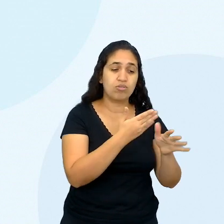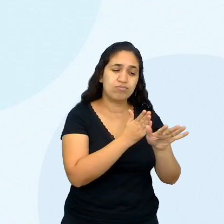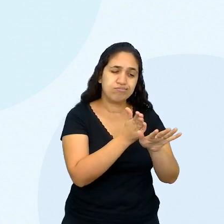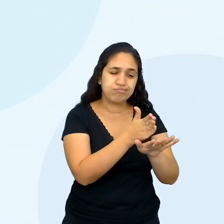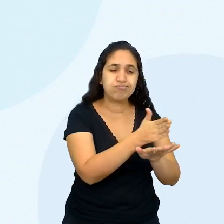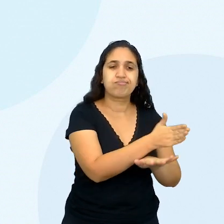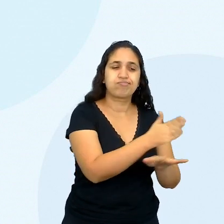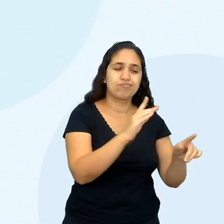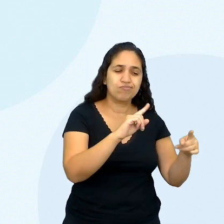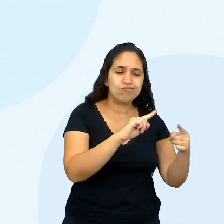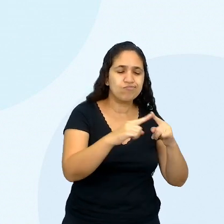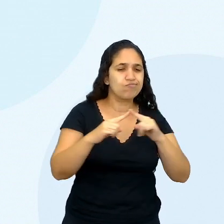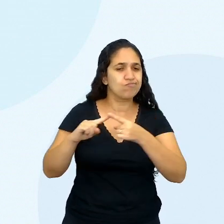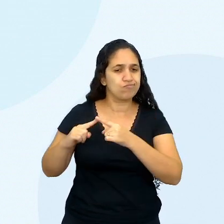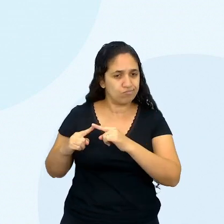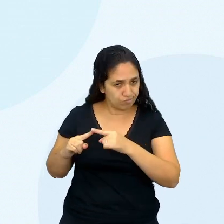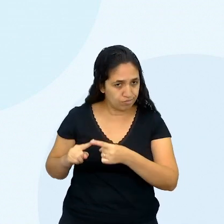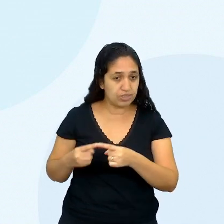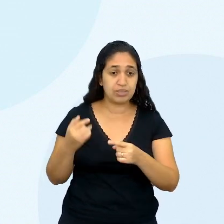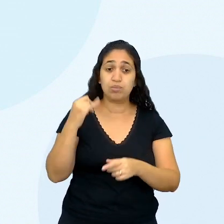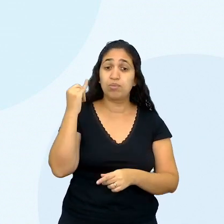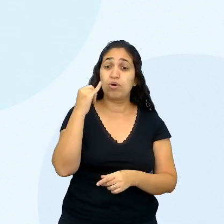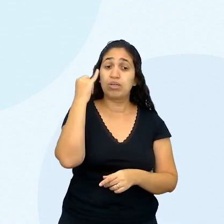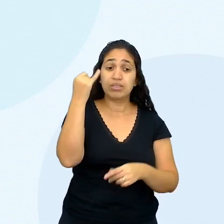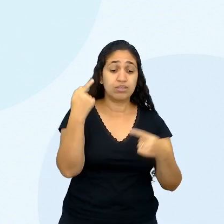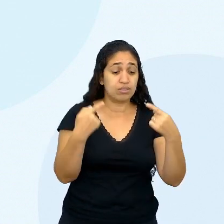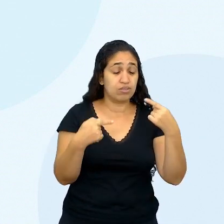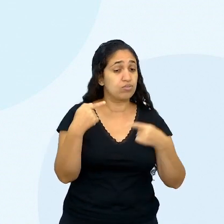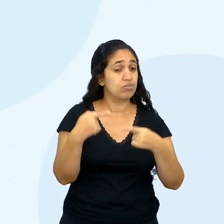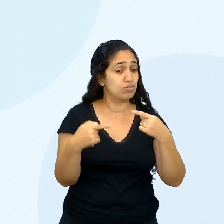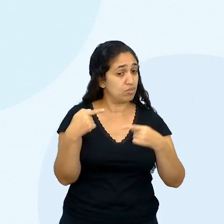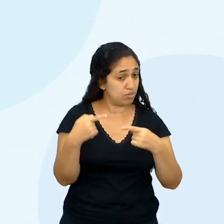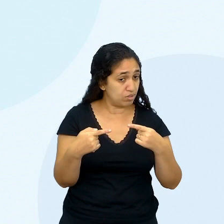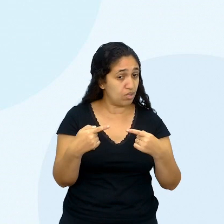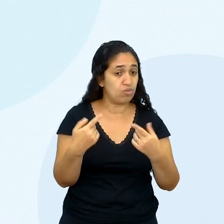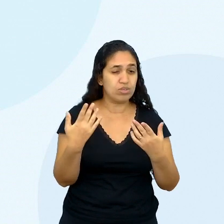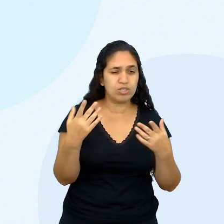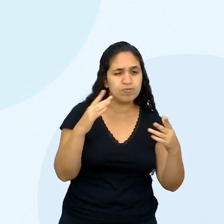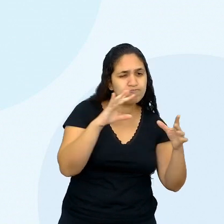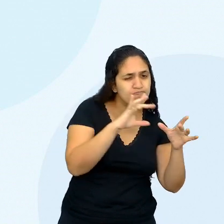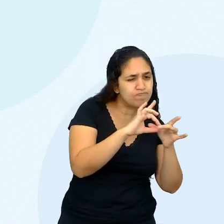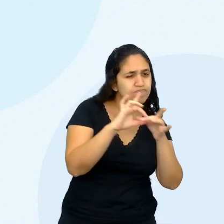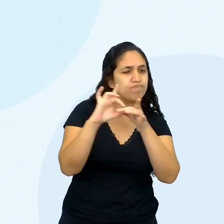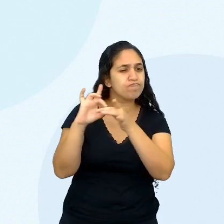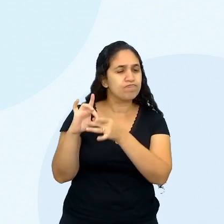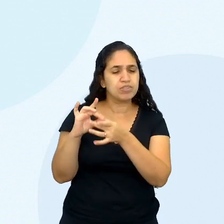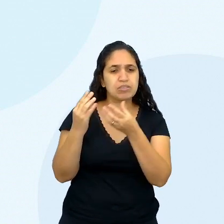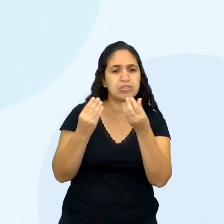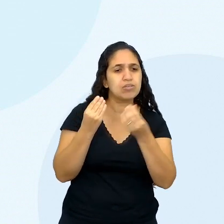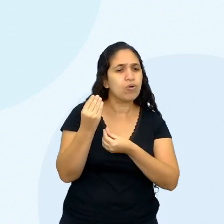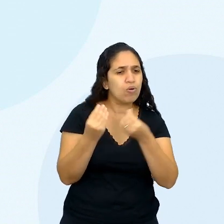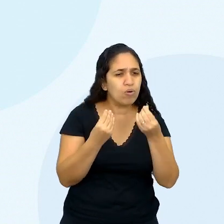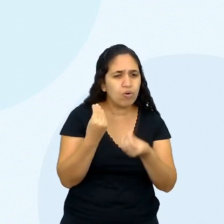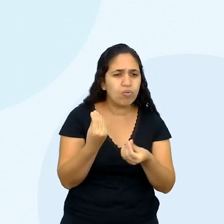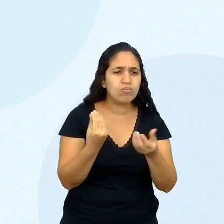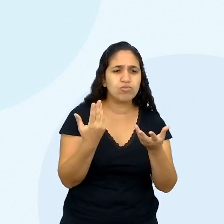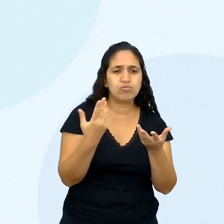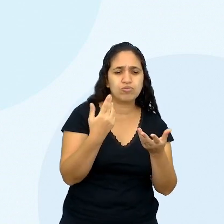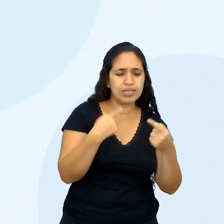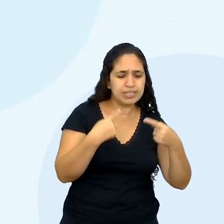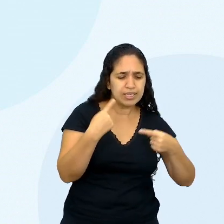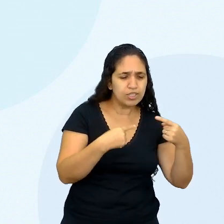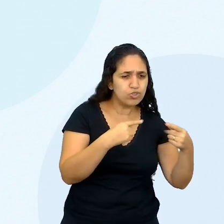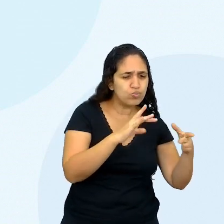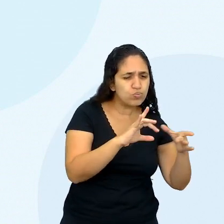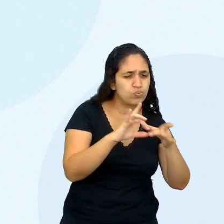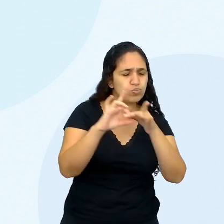sempre importante a gente trazer essa discussão e justamente amarrar, né, Gisele, de que forma todas essas discussões, elas